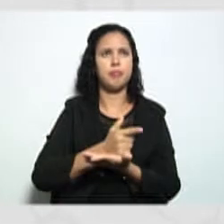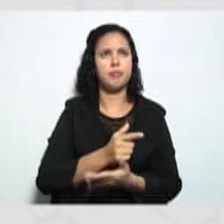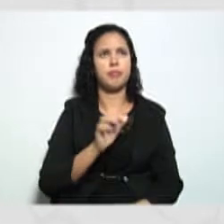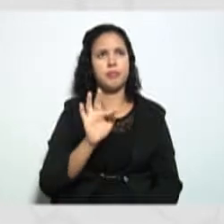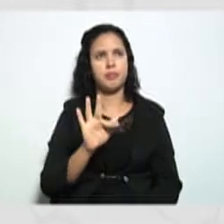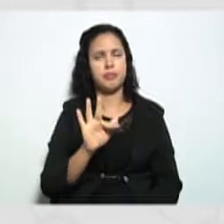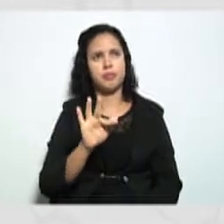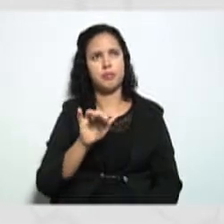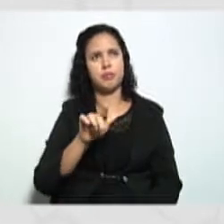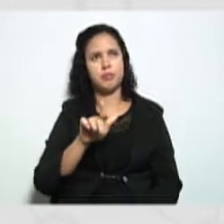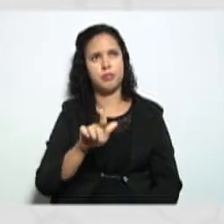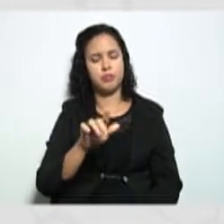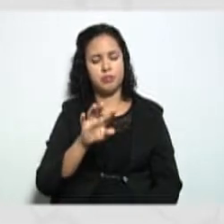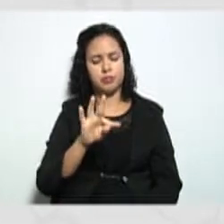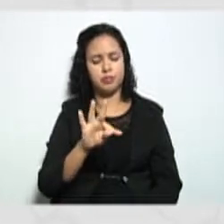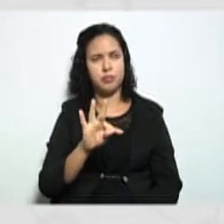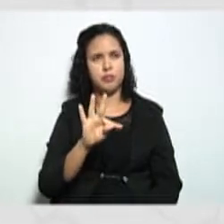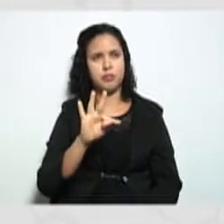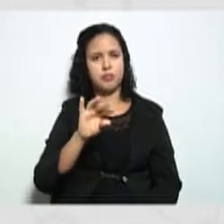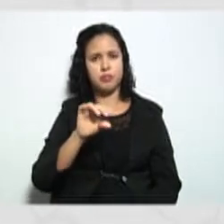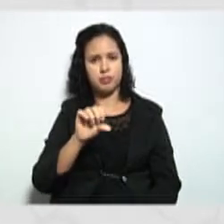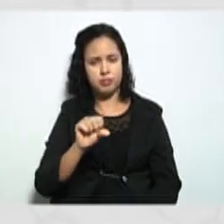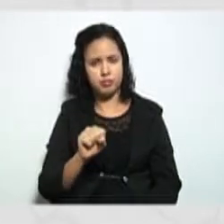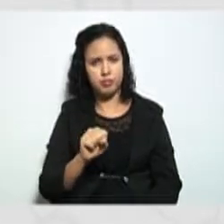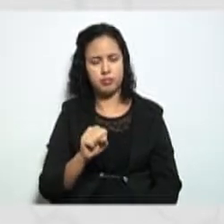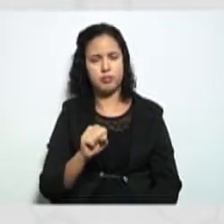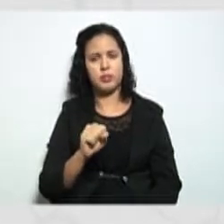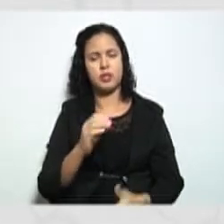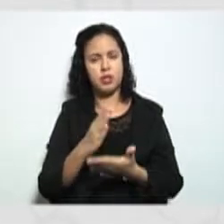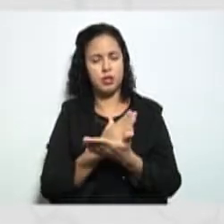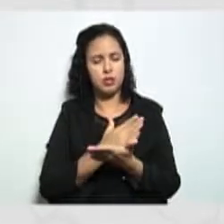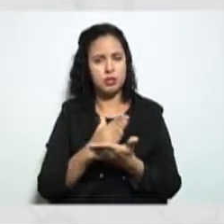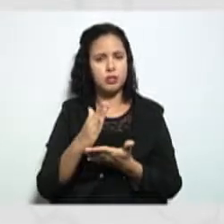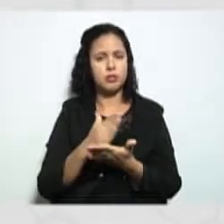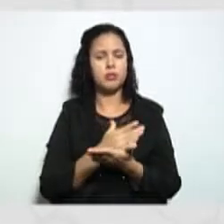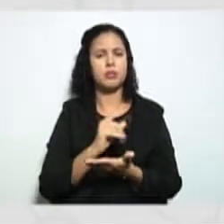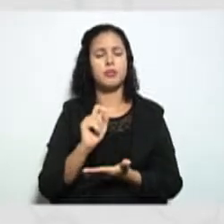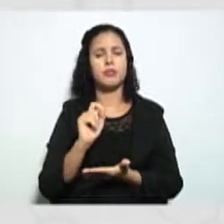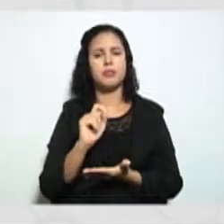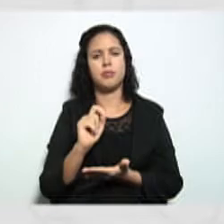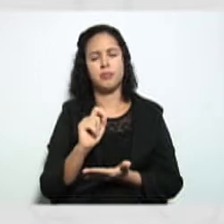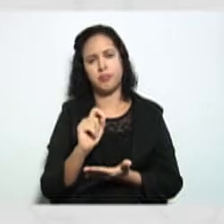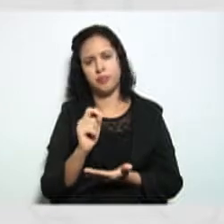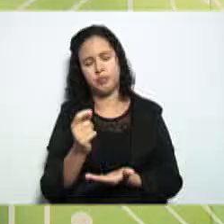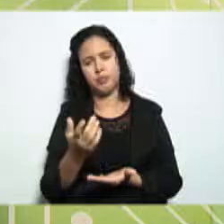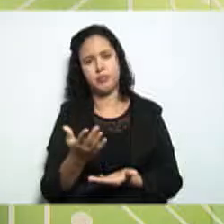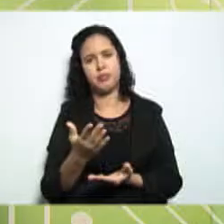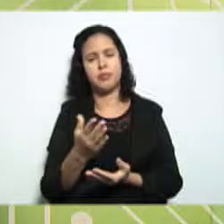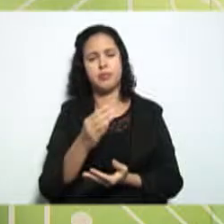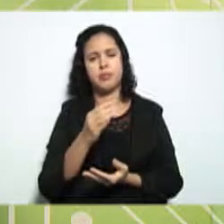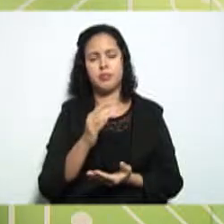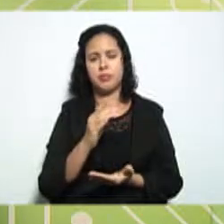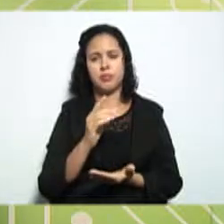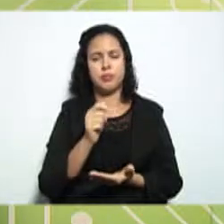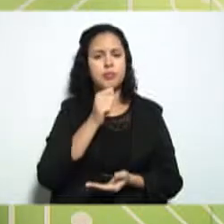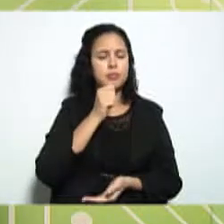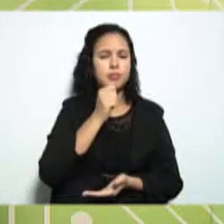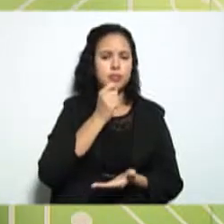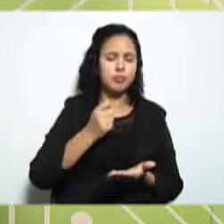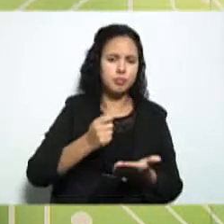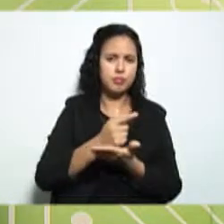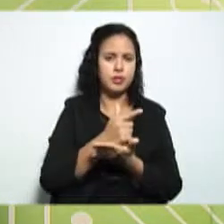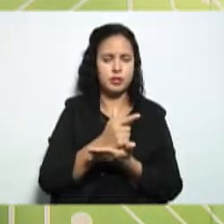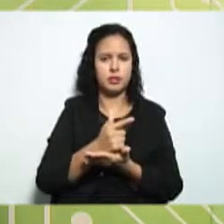toda instituição paga FGTS, tá, gente? Algumas instituições sem fins lucrativos, como, por exemplo, instituições que